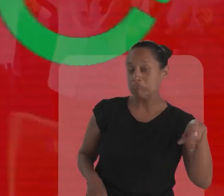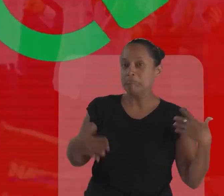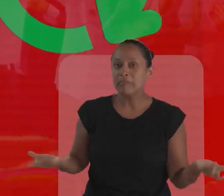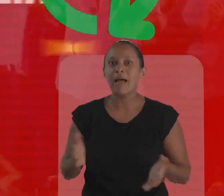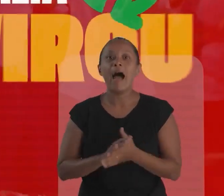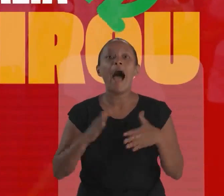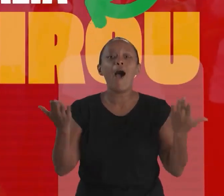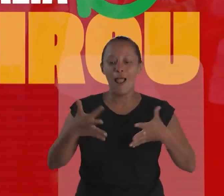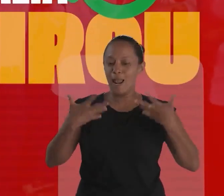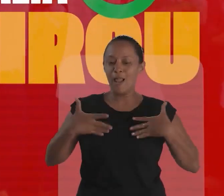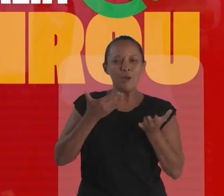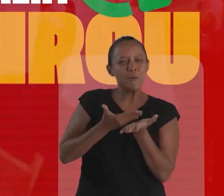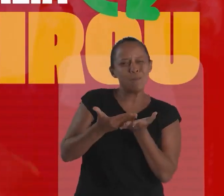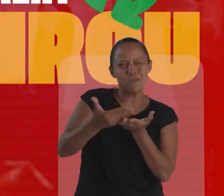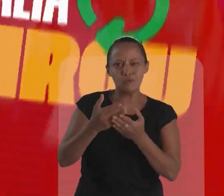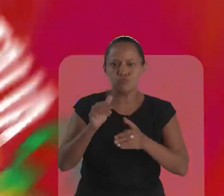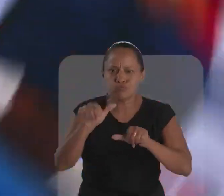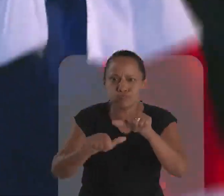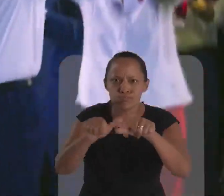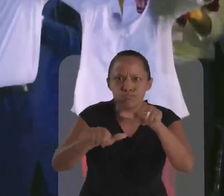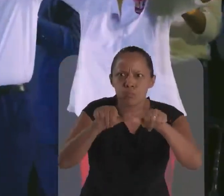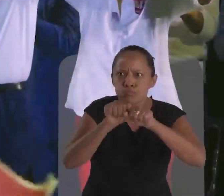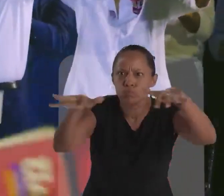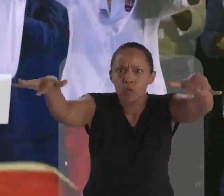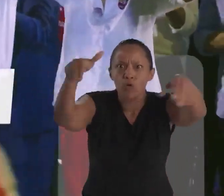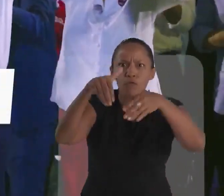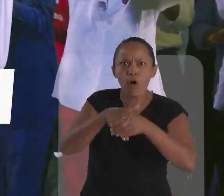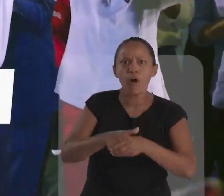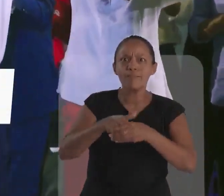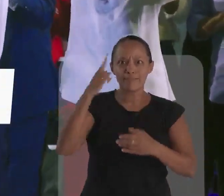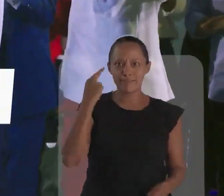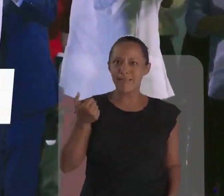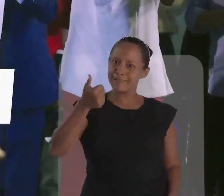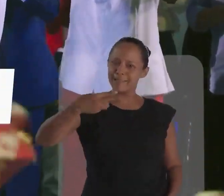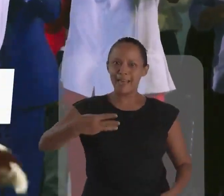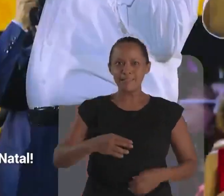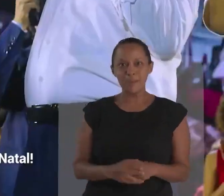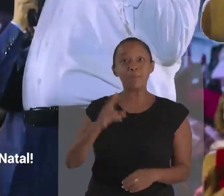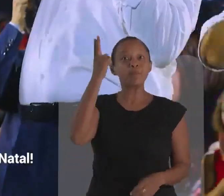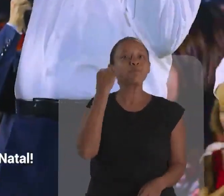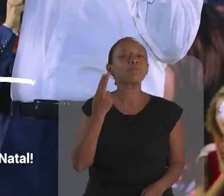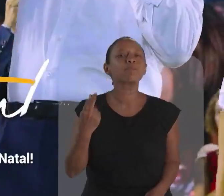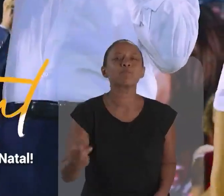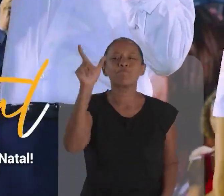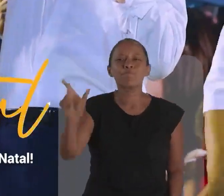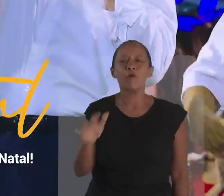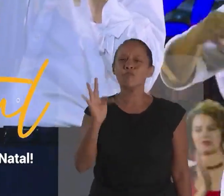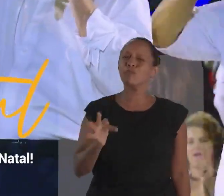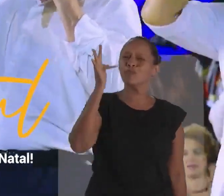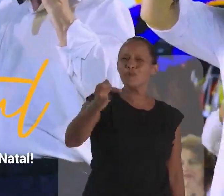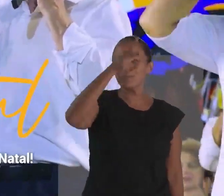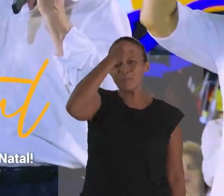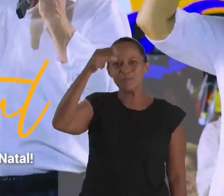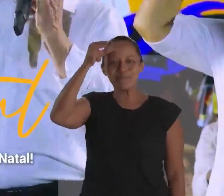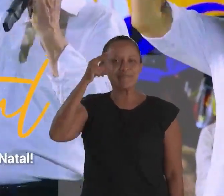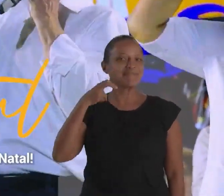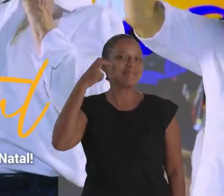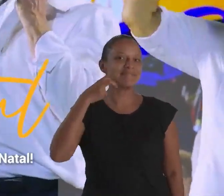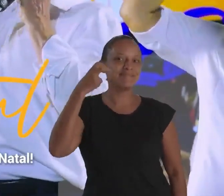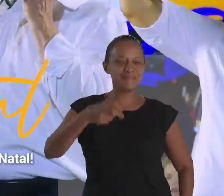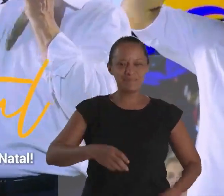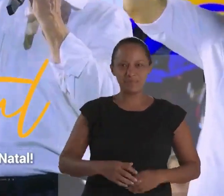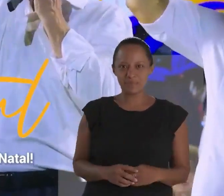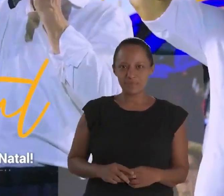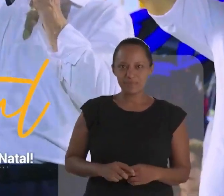de Micala. A alegria já virou o jogo! É Natália 13! Natália Bonavides,